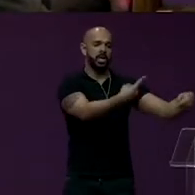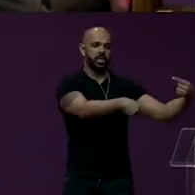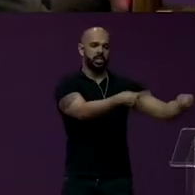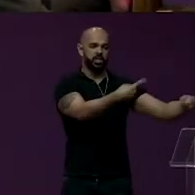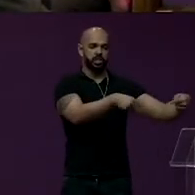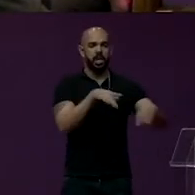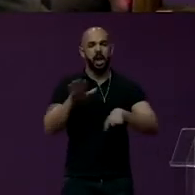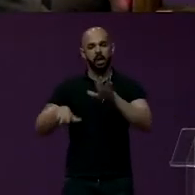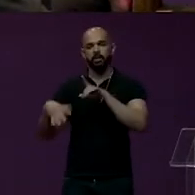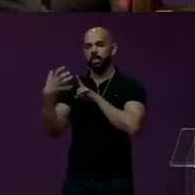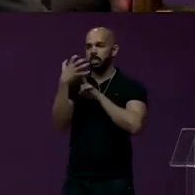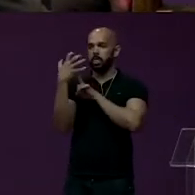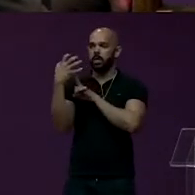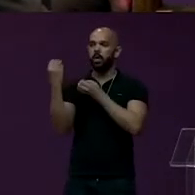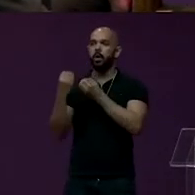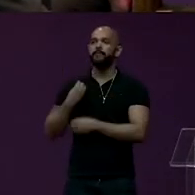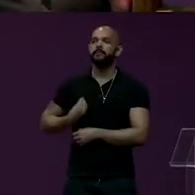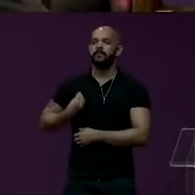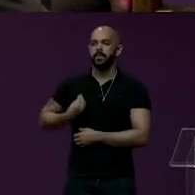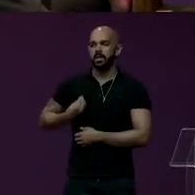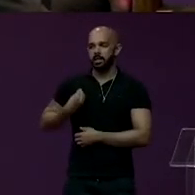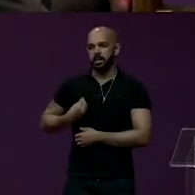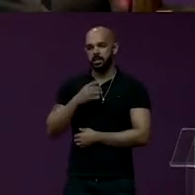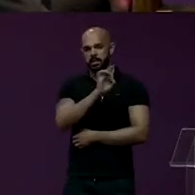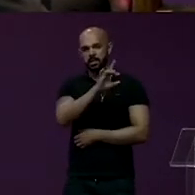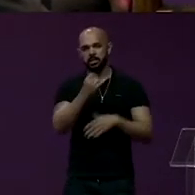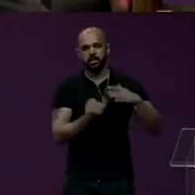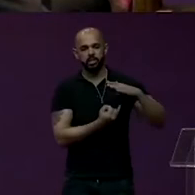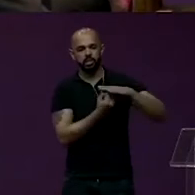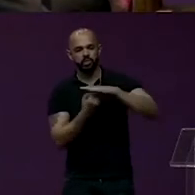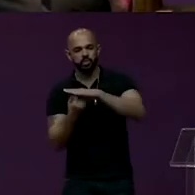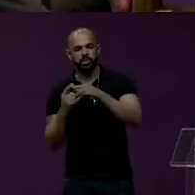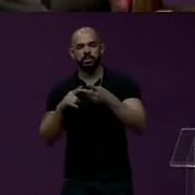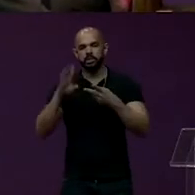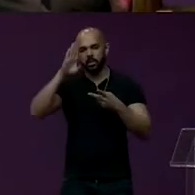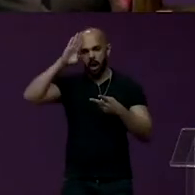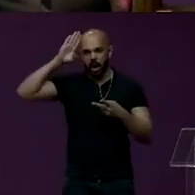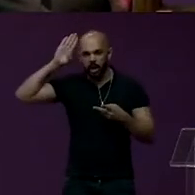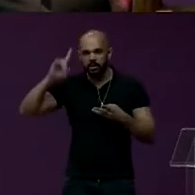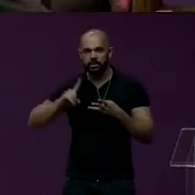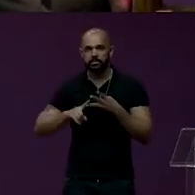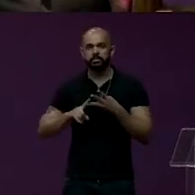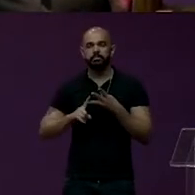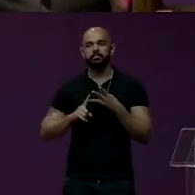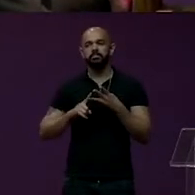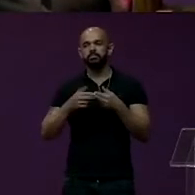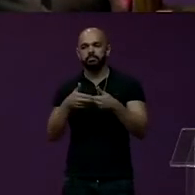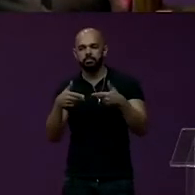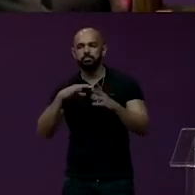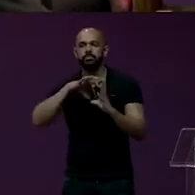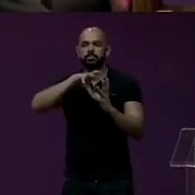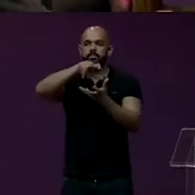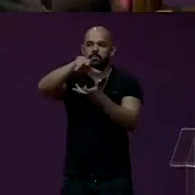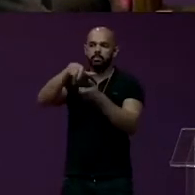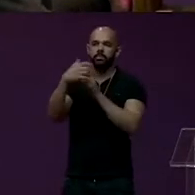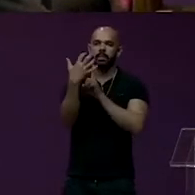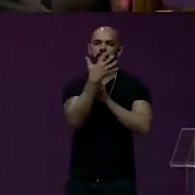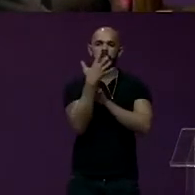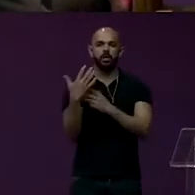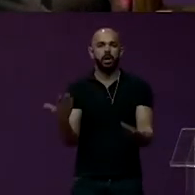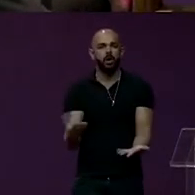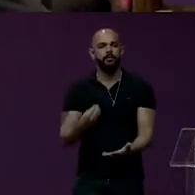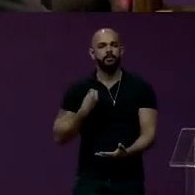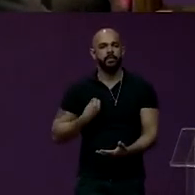política, muitas ligadas ao modo de vida, né, que as instituições, a academia e o mundo, né, tá